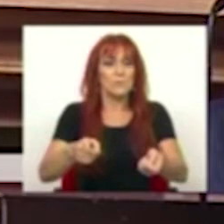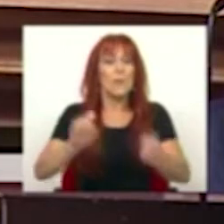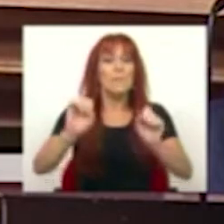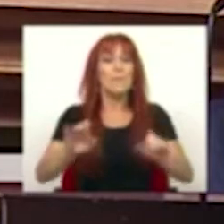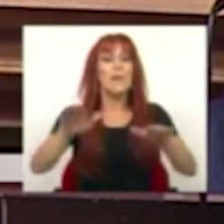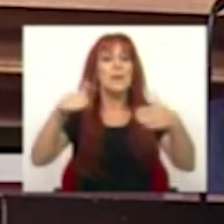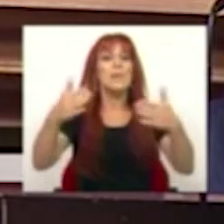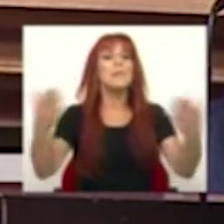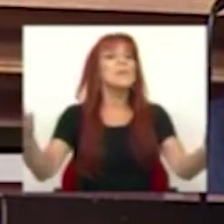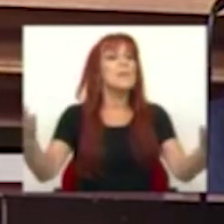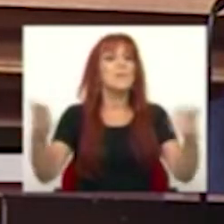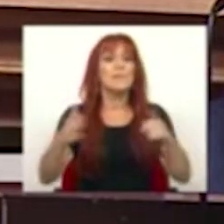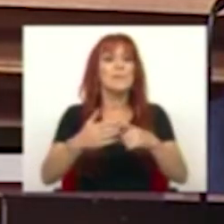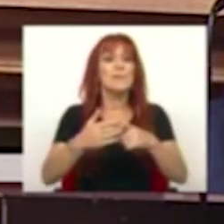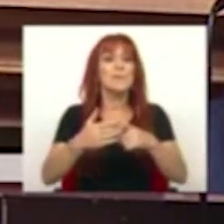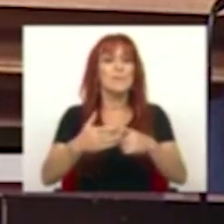primeiro